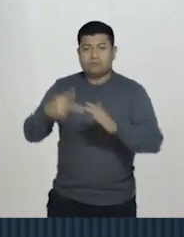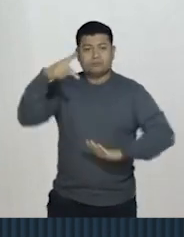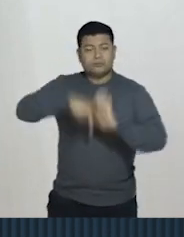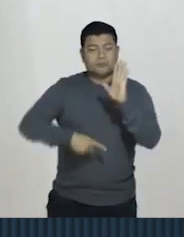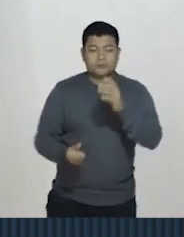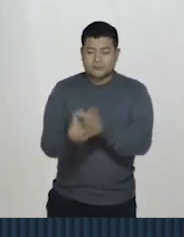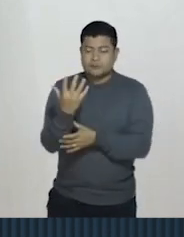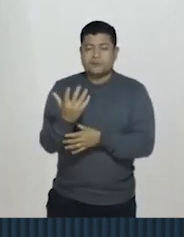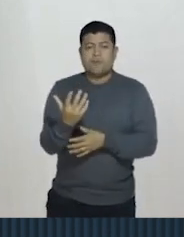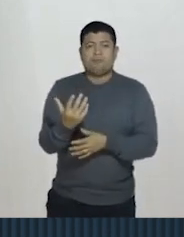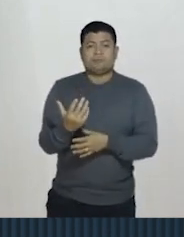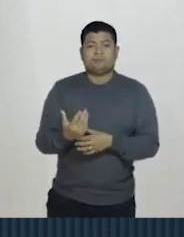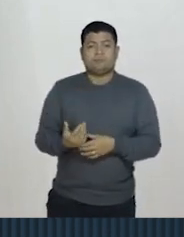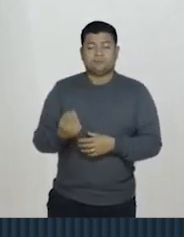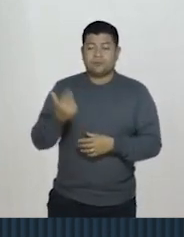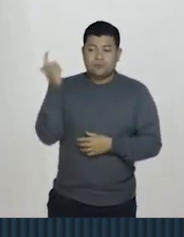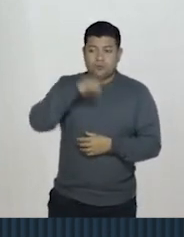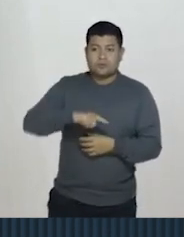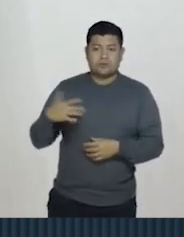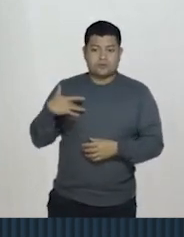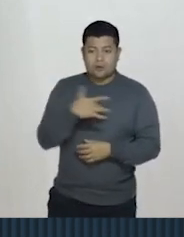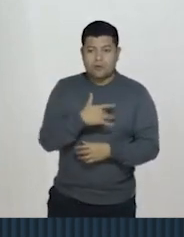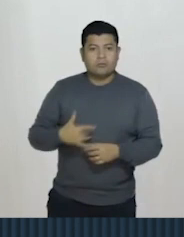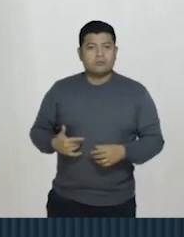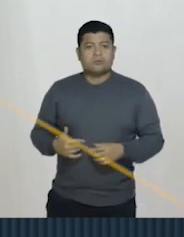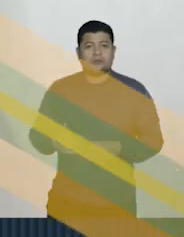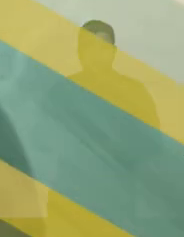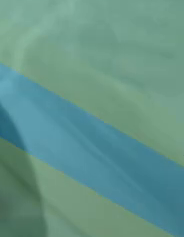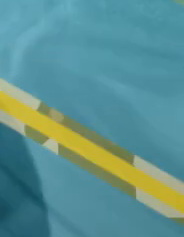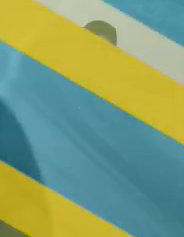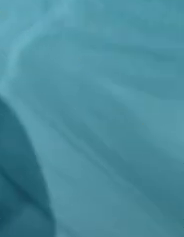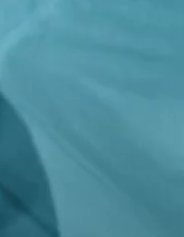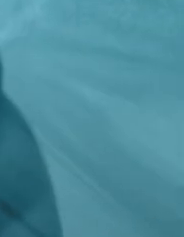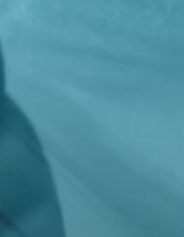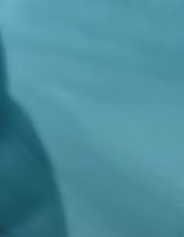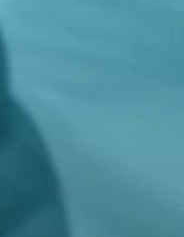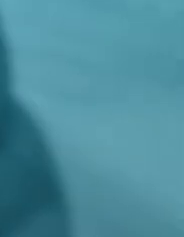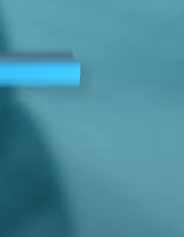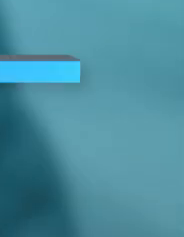possa ter saúde, energia para você fazer tudo o que você quer fazer.